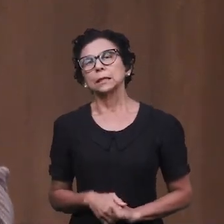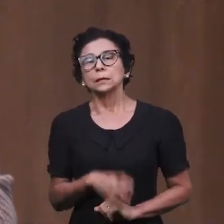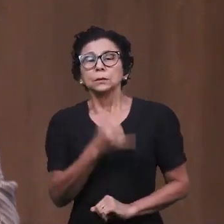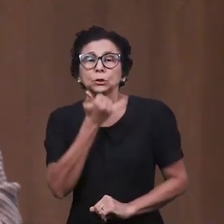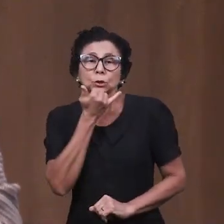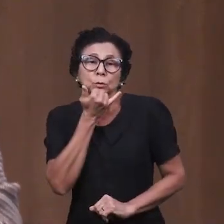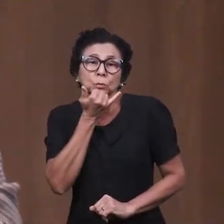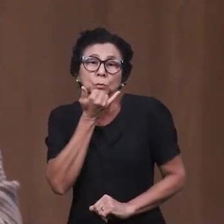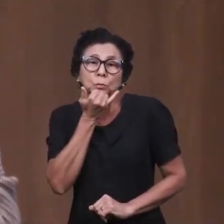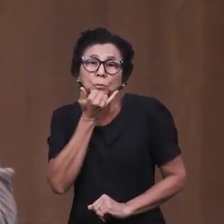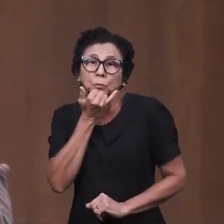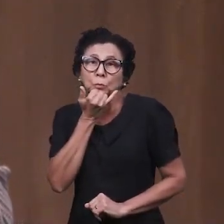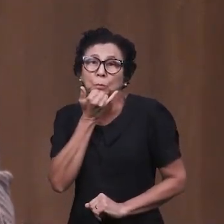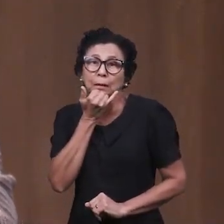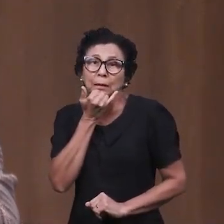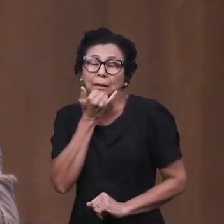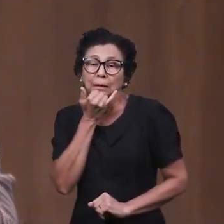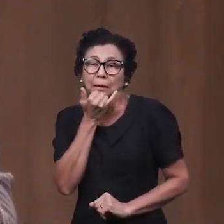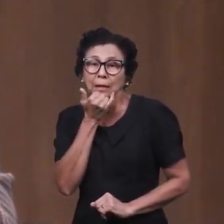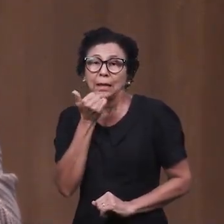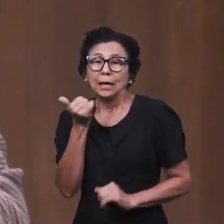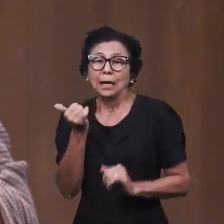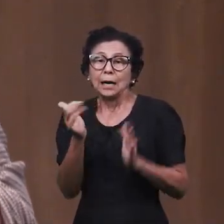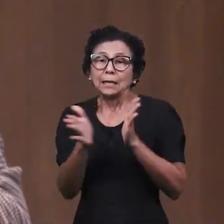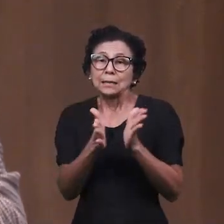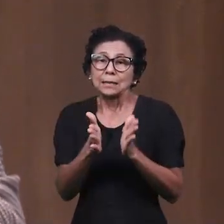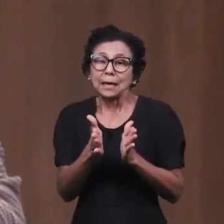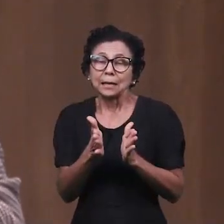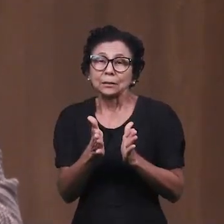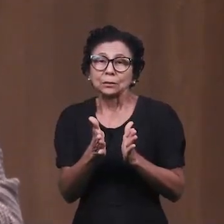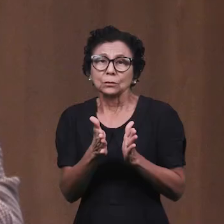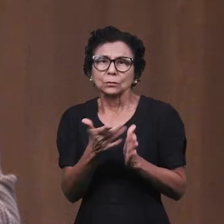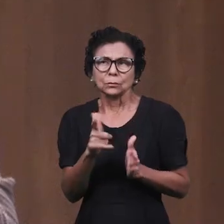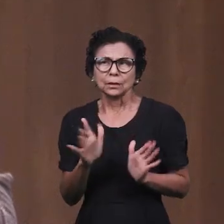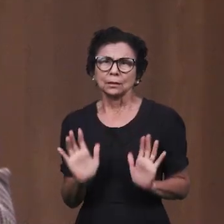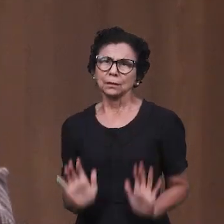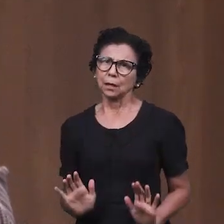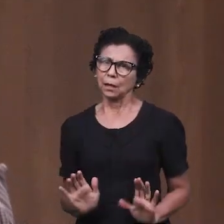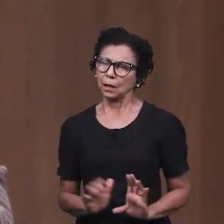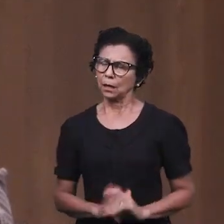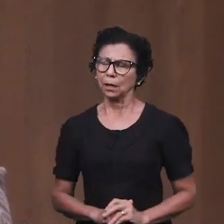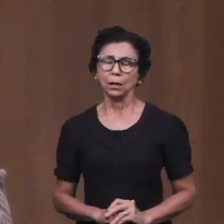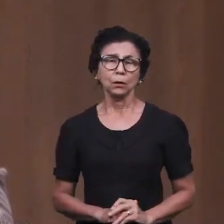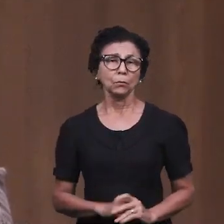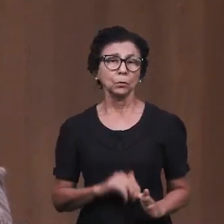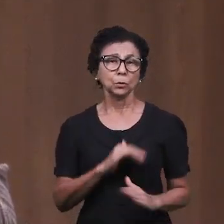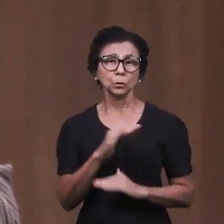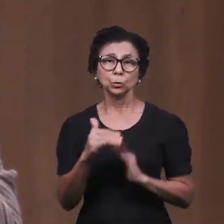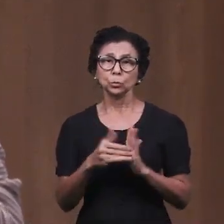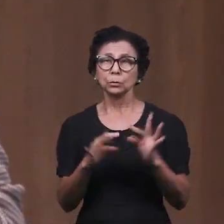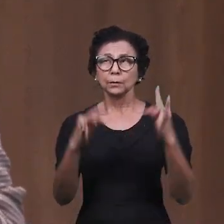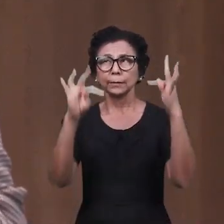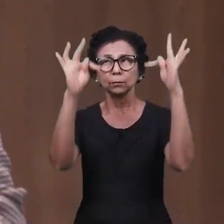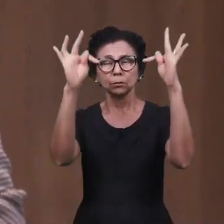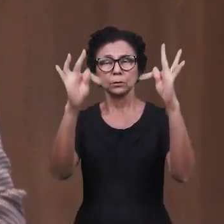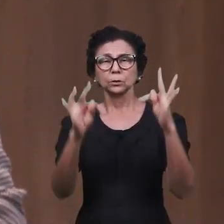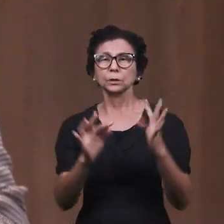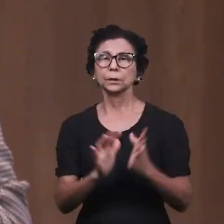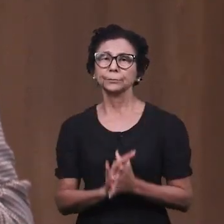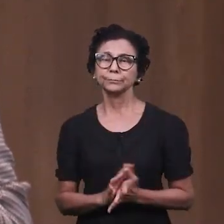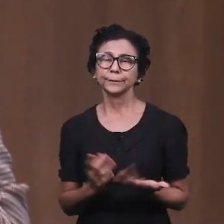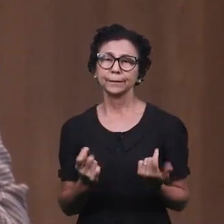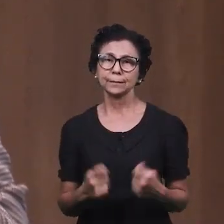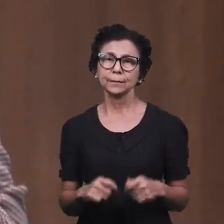temos acesso, porque as telas estão ali, elas estão atravessadas na vida da nossa família e dos nossos filhos. Então, dessa